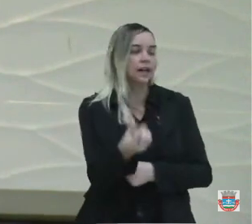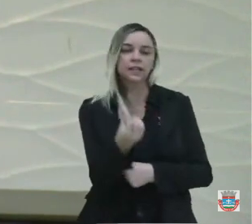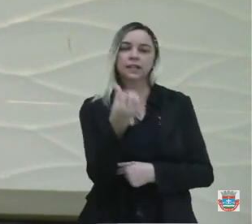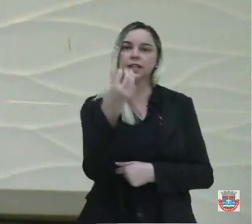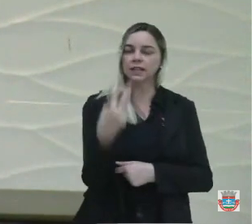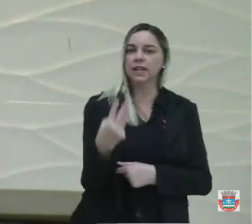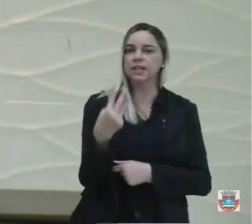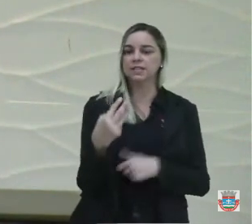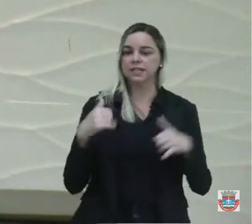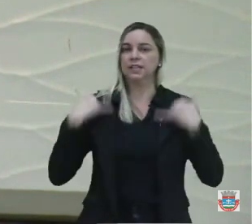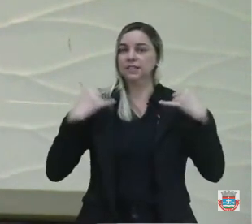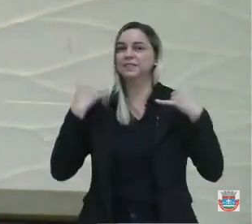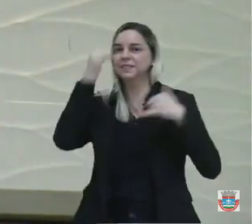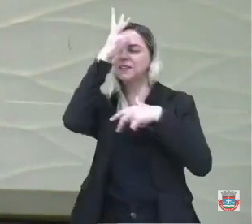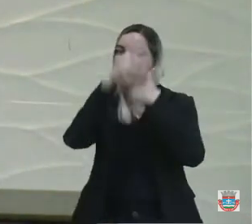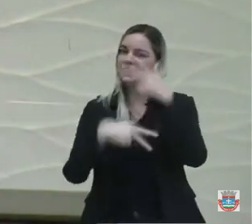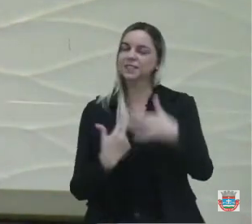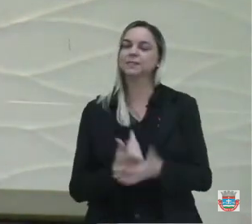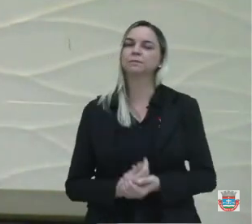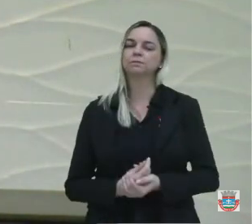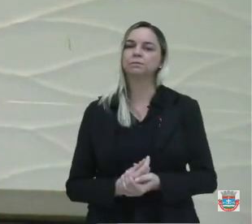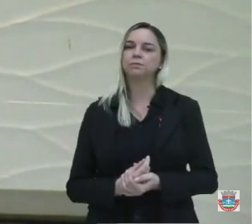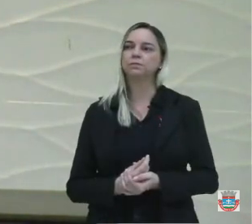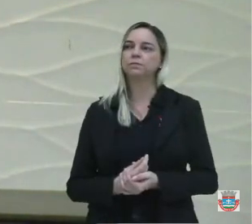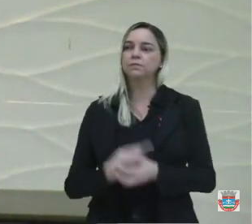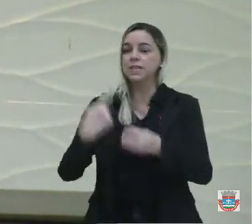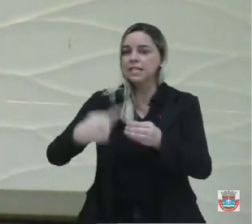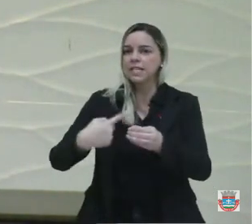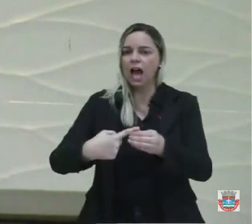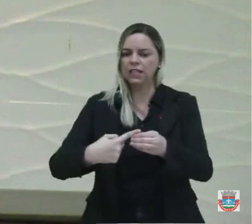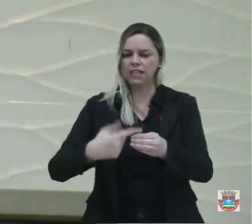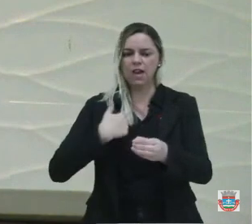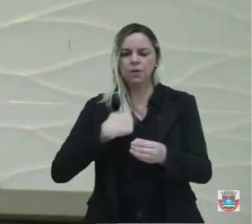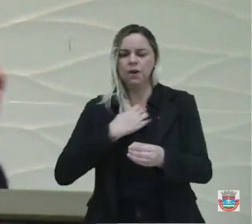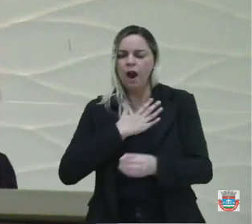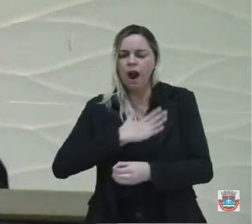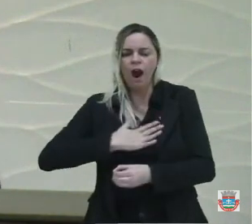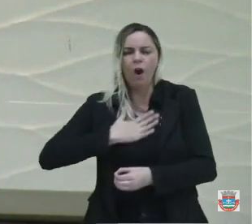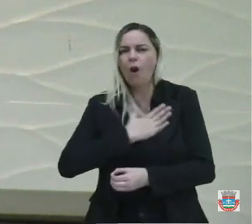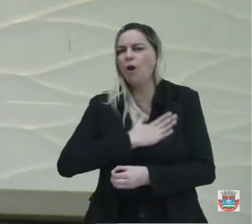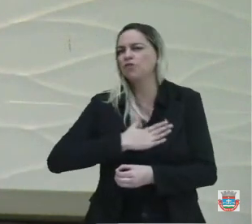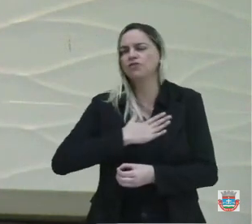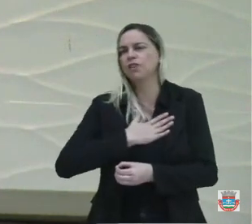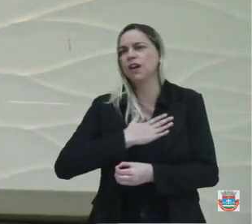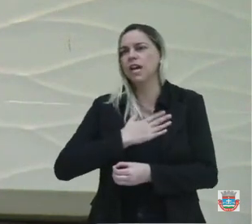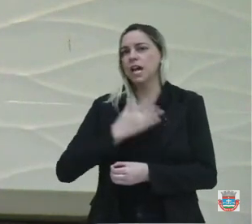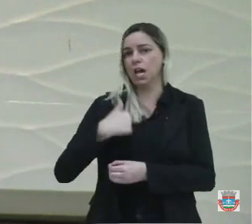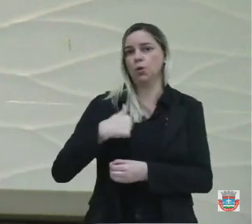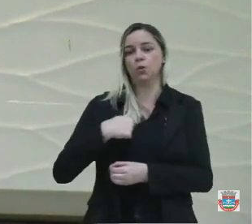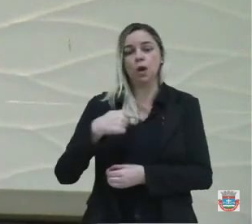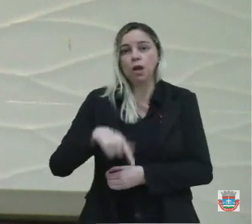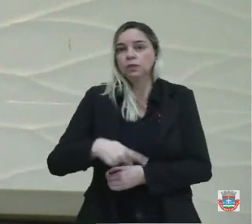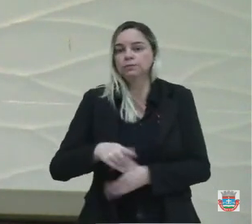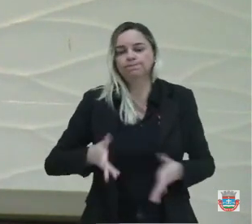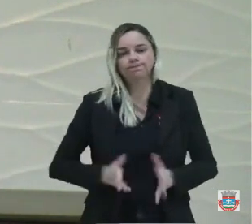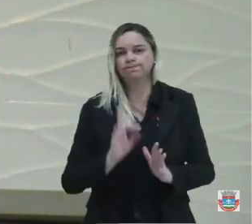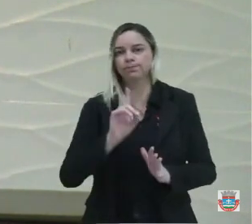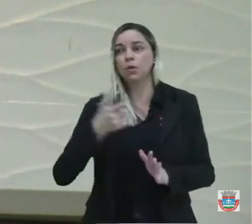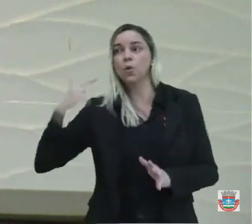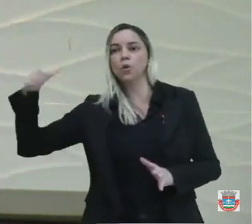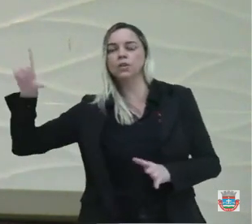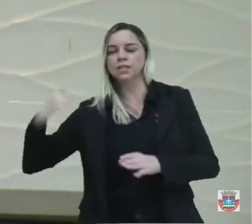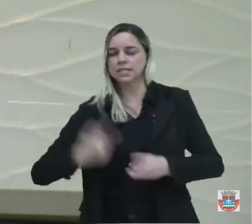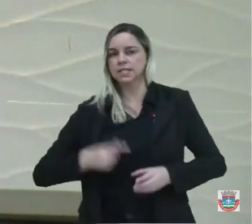anos, uma cidade que eu gosto muito. Para quem não sabe, eu sou de Capoeiras, mas a cidade que